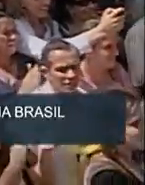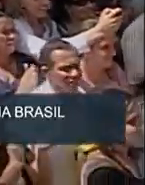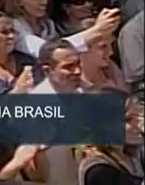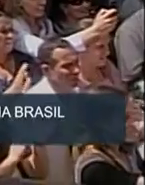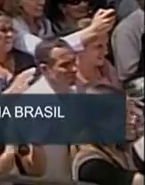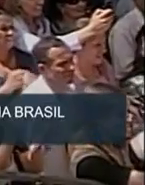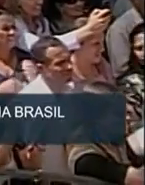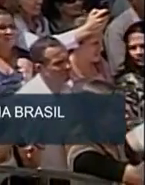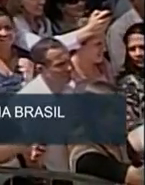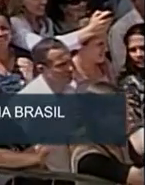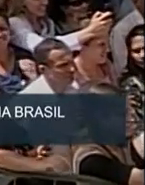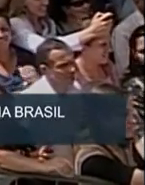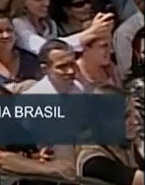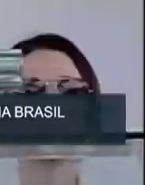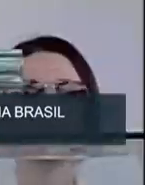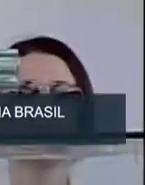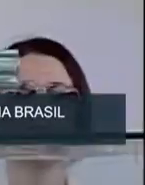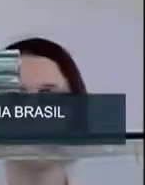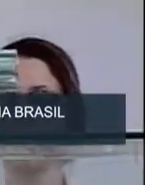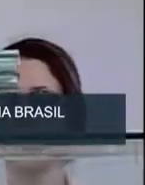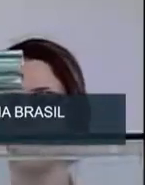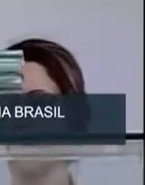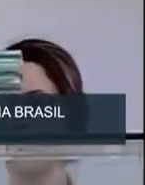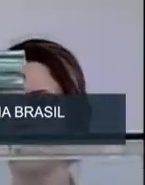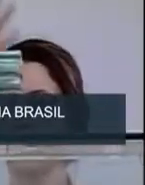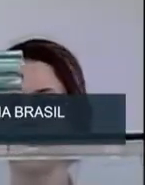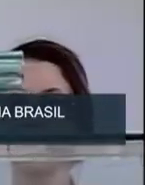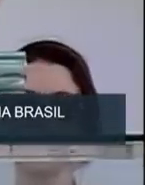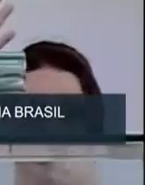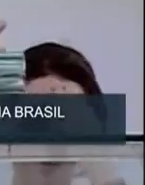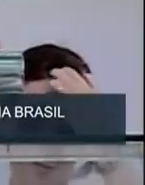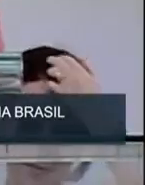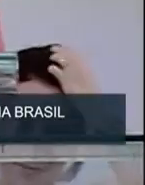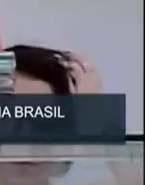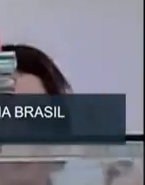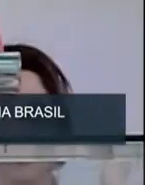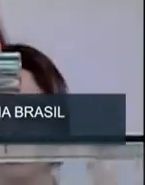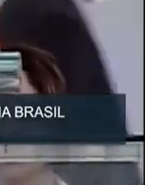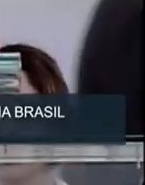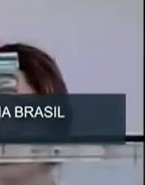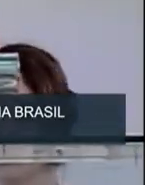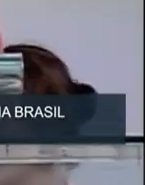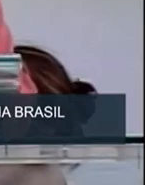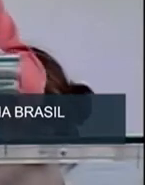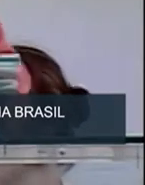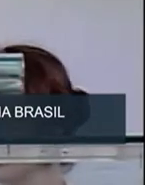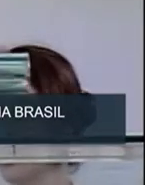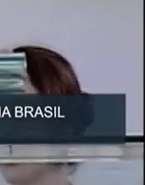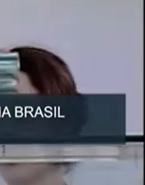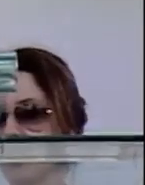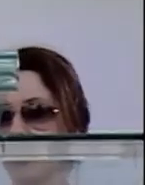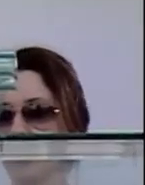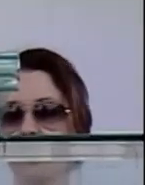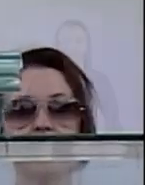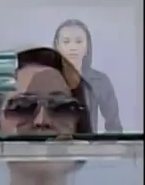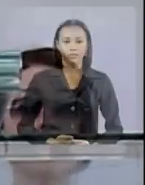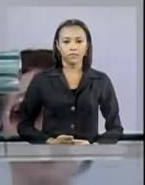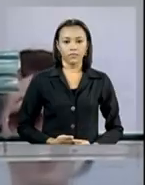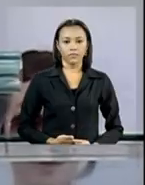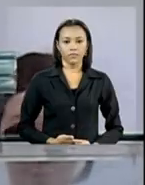eu queria agradecer aqui essa recepção que é uma recepção